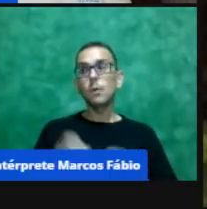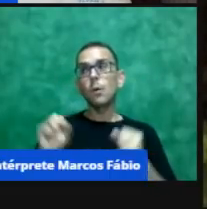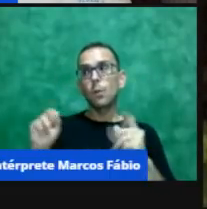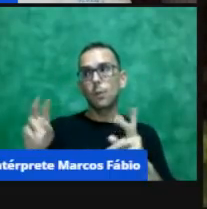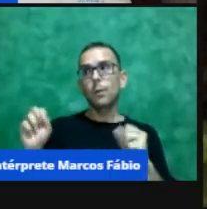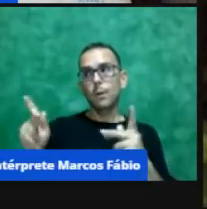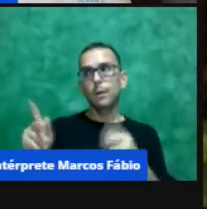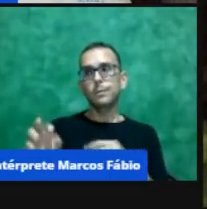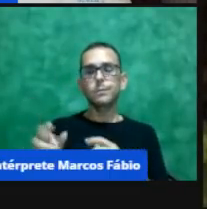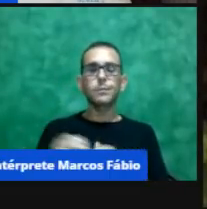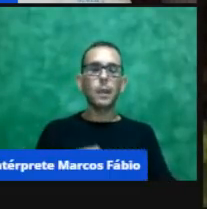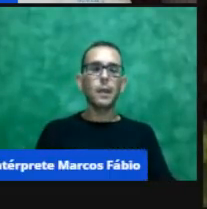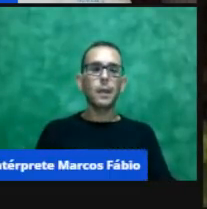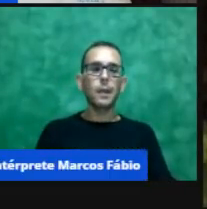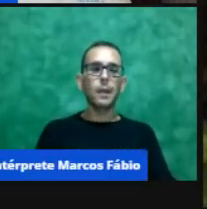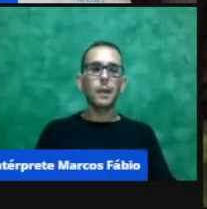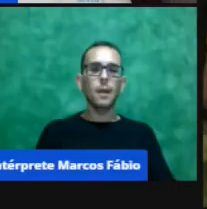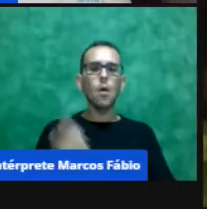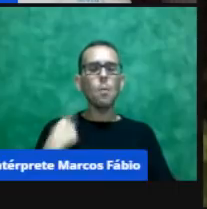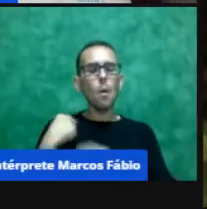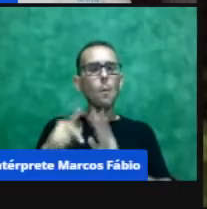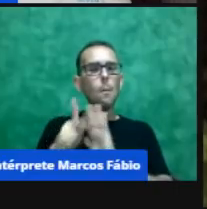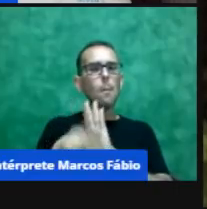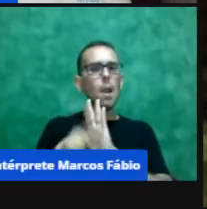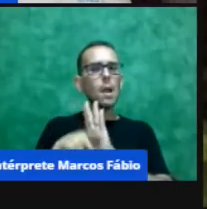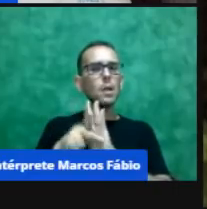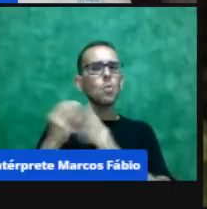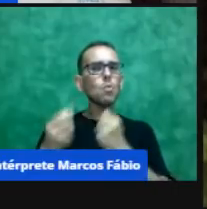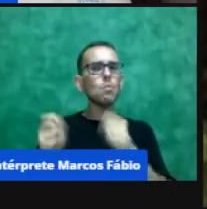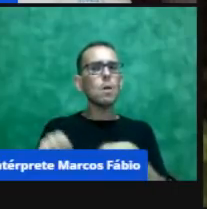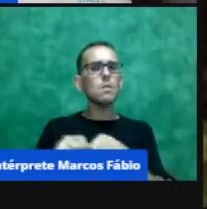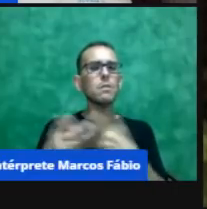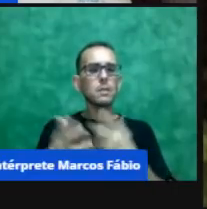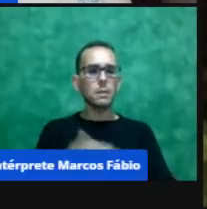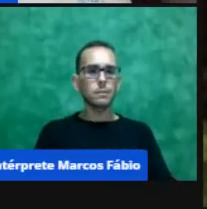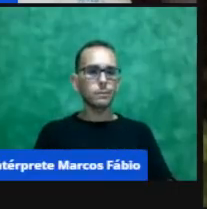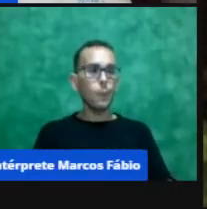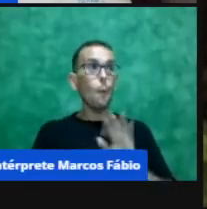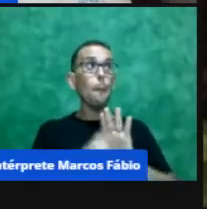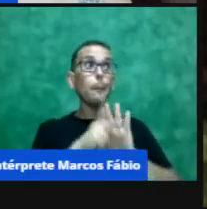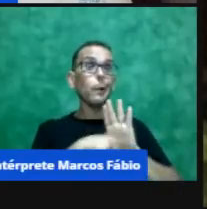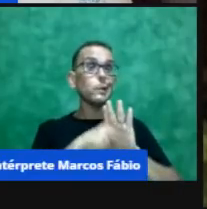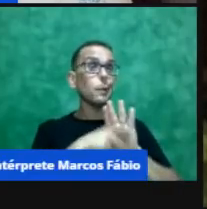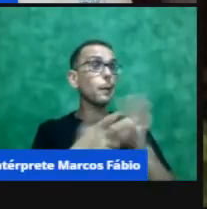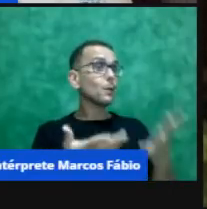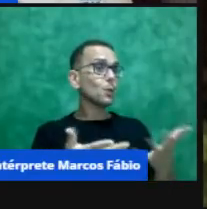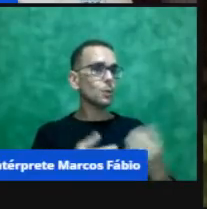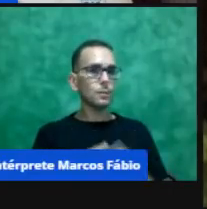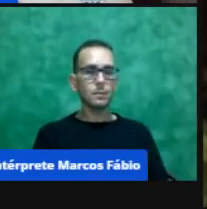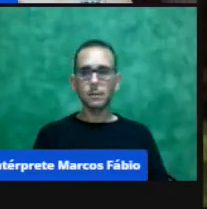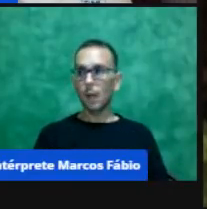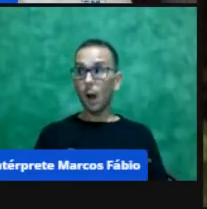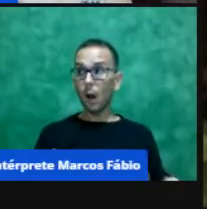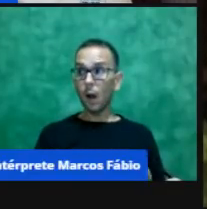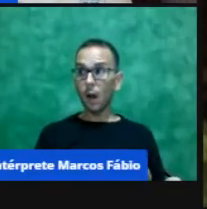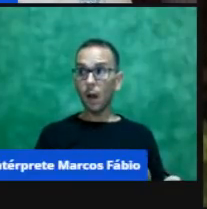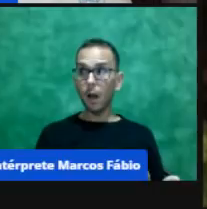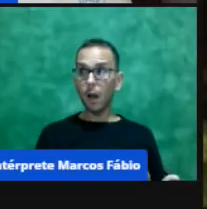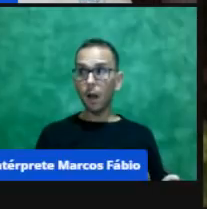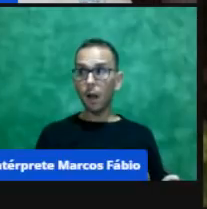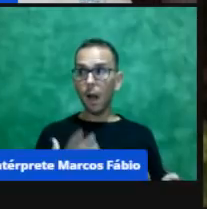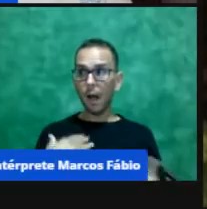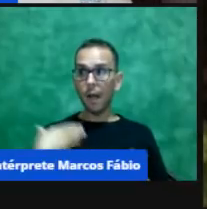Ok. Falar do meu planejamento, como é que eu faço. O planejamento! Eita, tem até